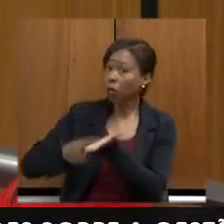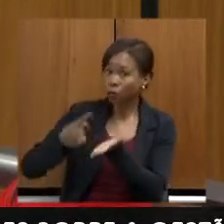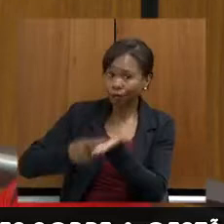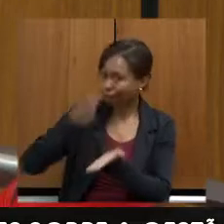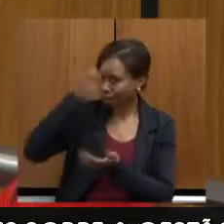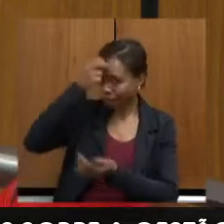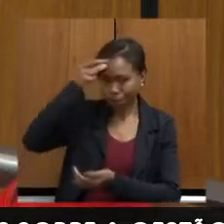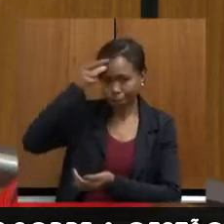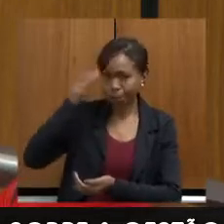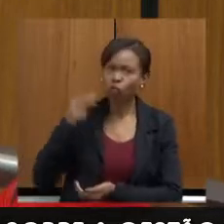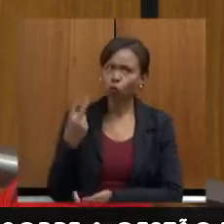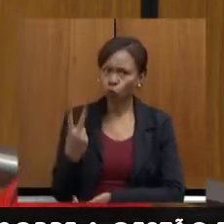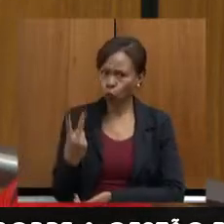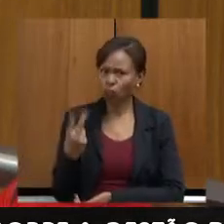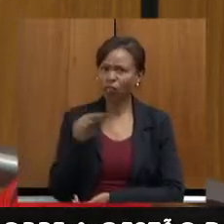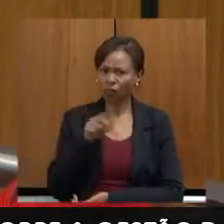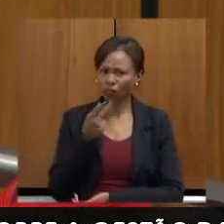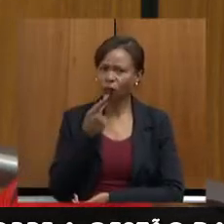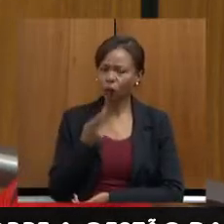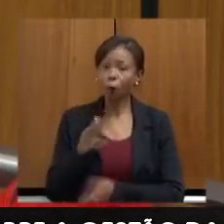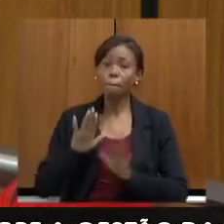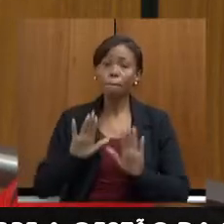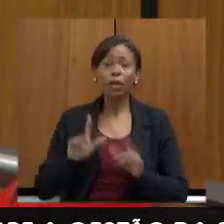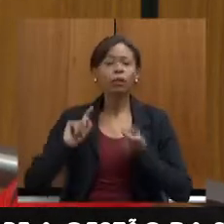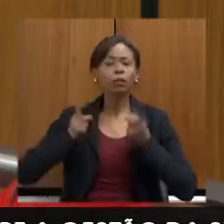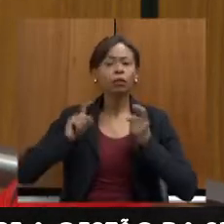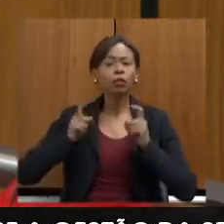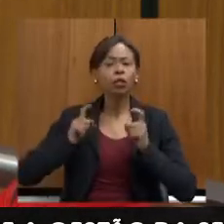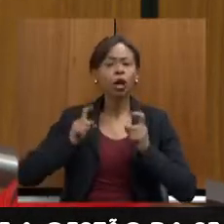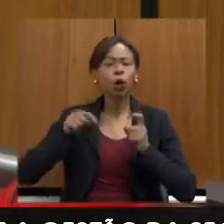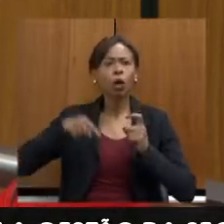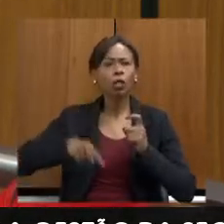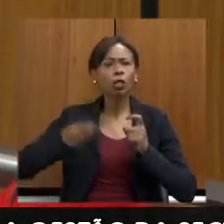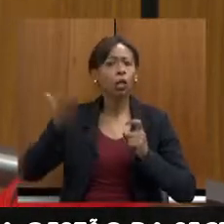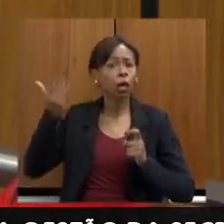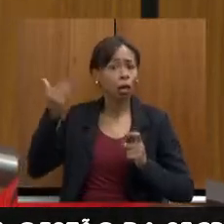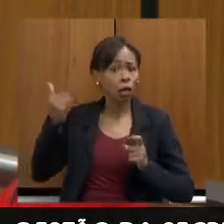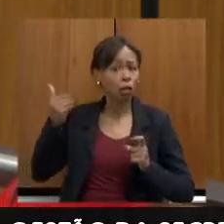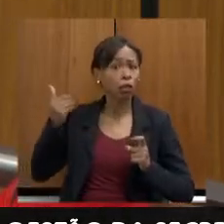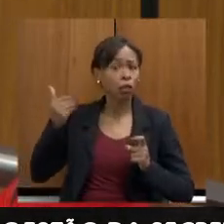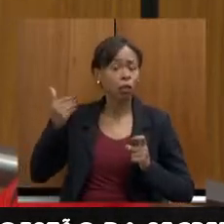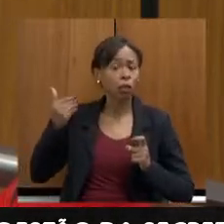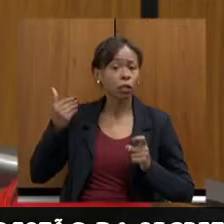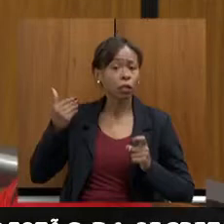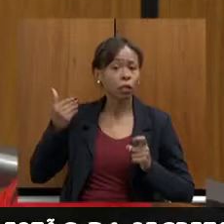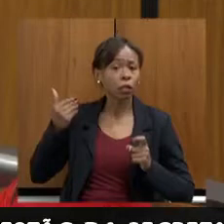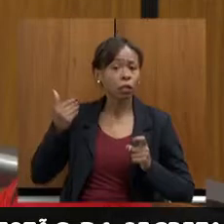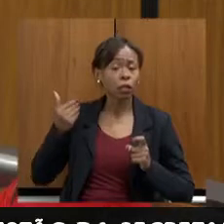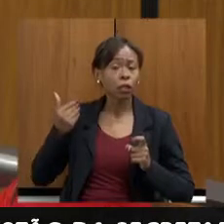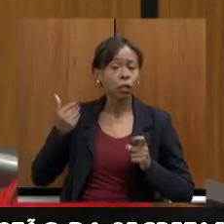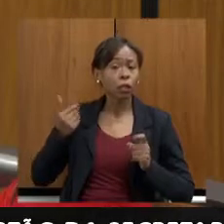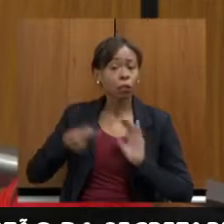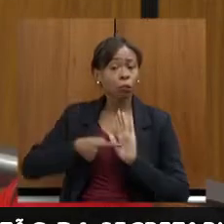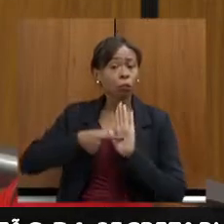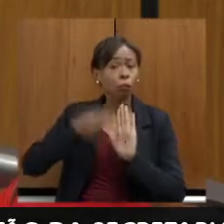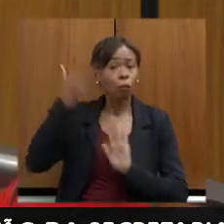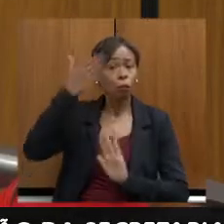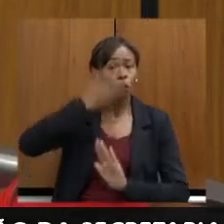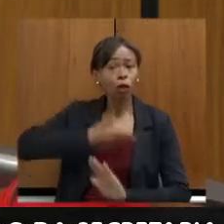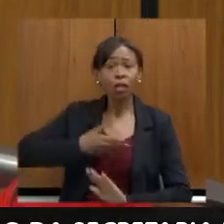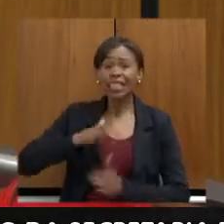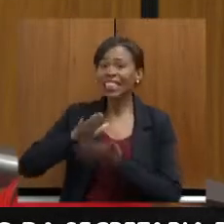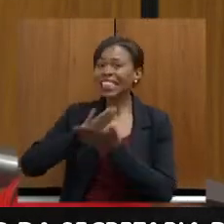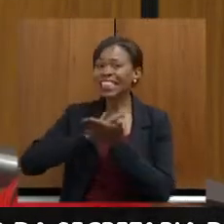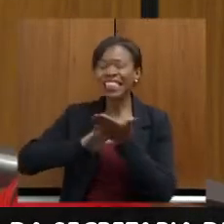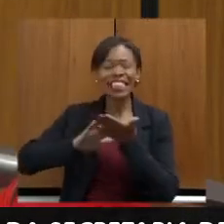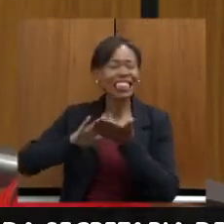duas mas na reunião especial que nós tivemos nessa casa Os relatos são de nenhuma efetiva negociação